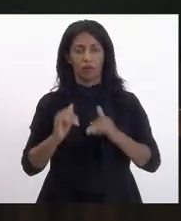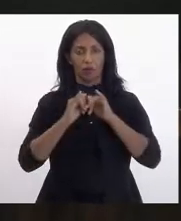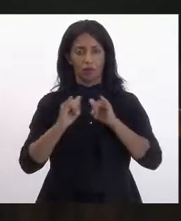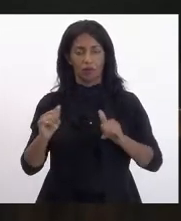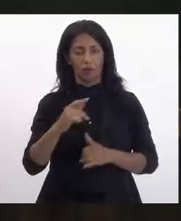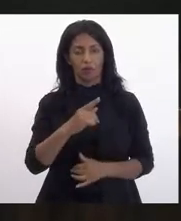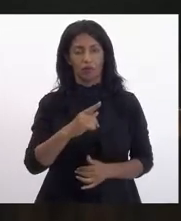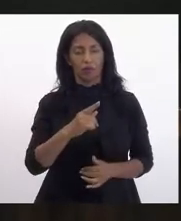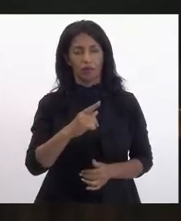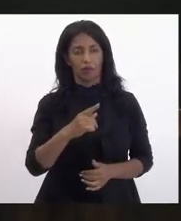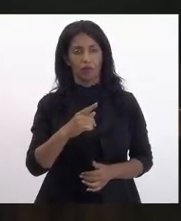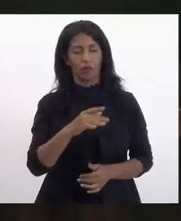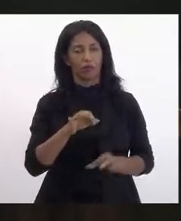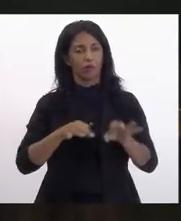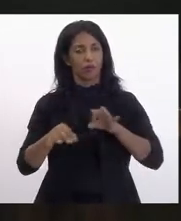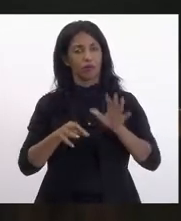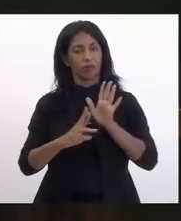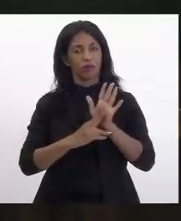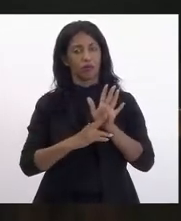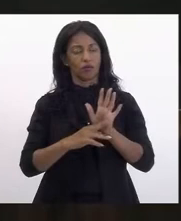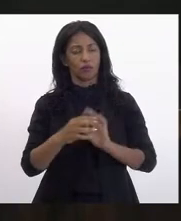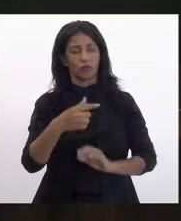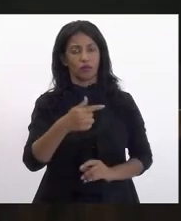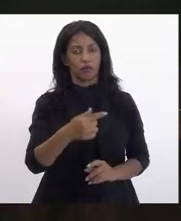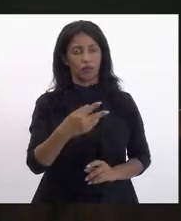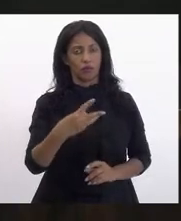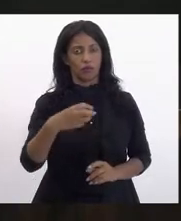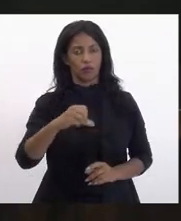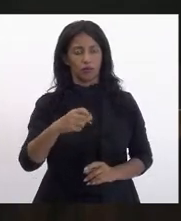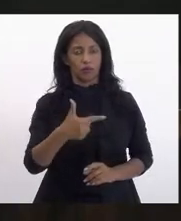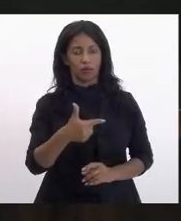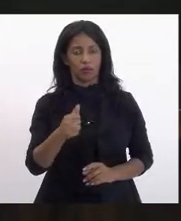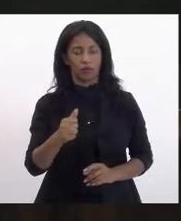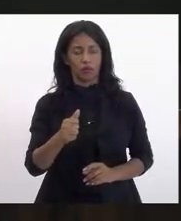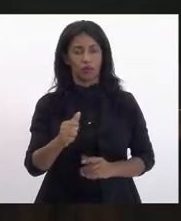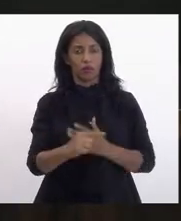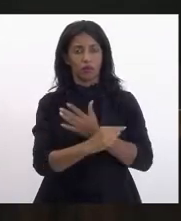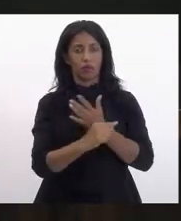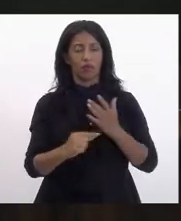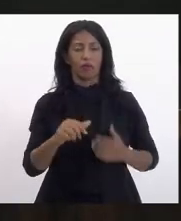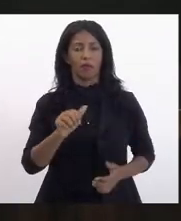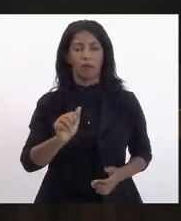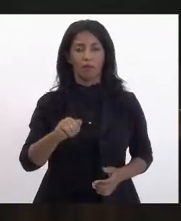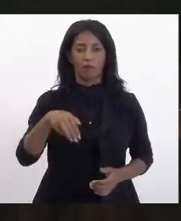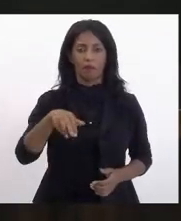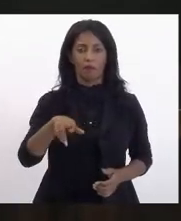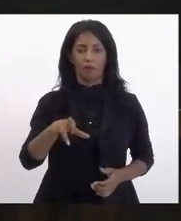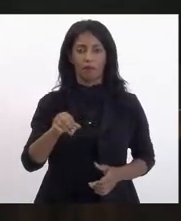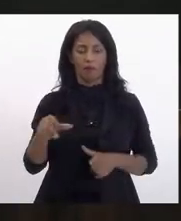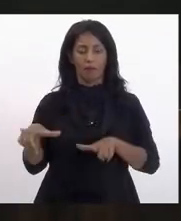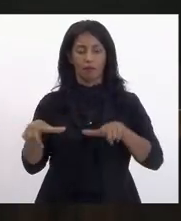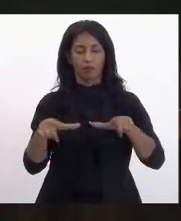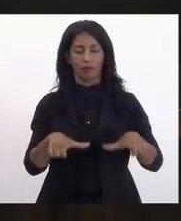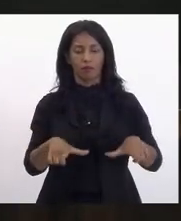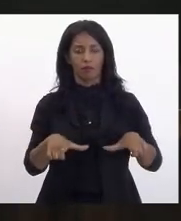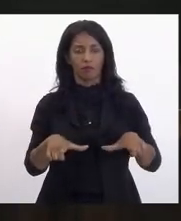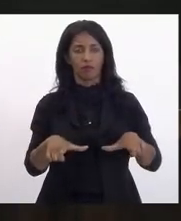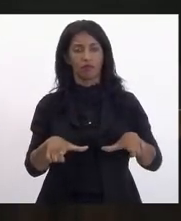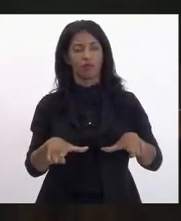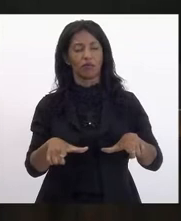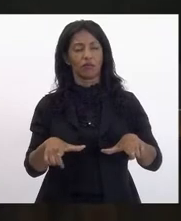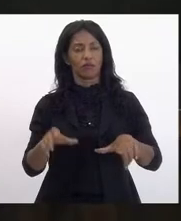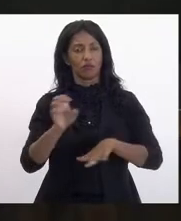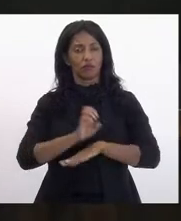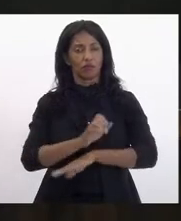Anuncio o projeto de resolução número 739/2021, de autoria do deputado Marcos Abraão, que concede o título benemérito do Estado do Rio de